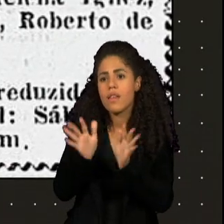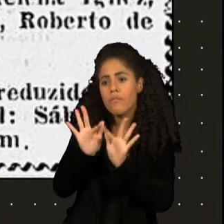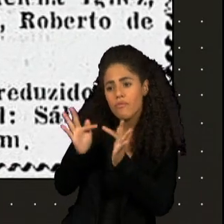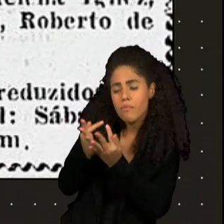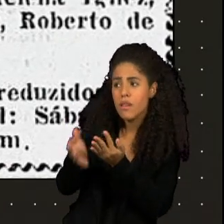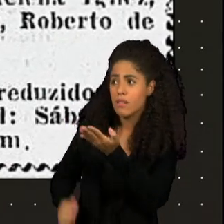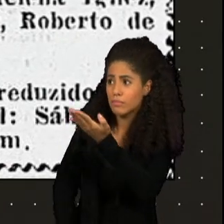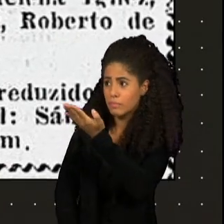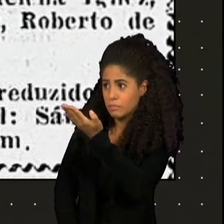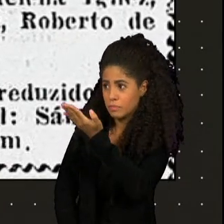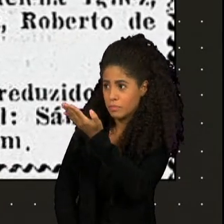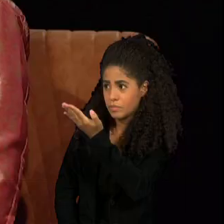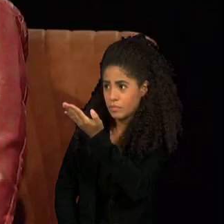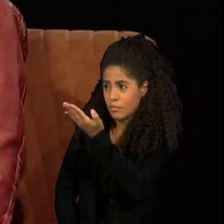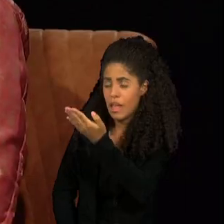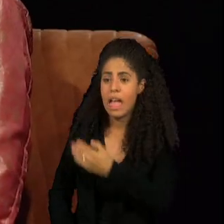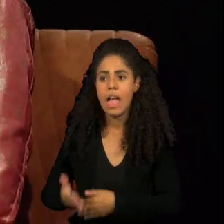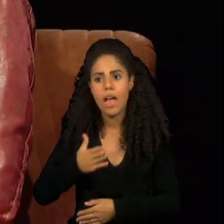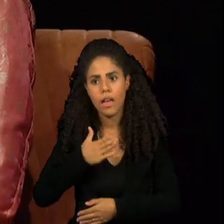ganhei revelação de atriz.